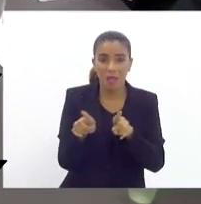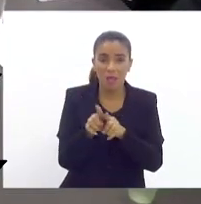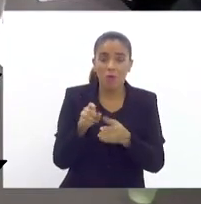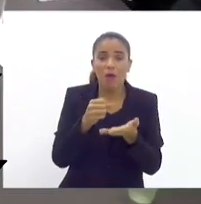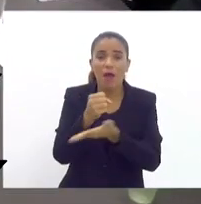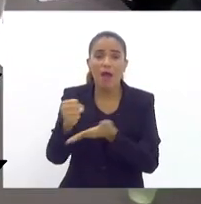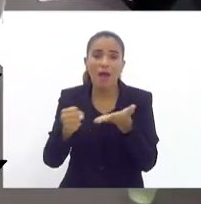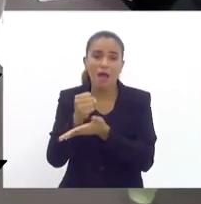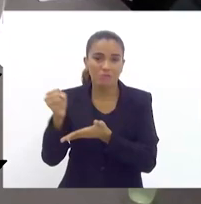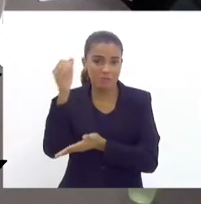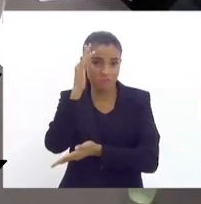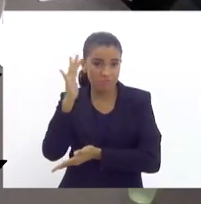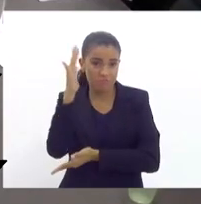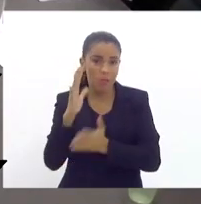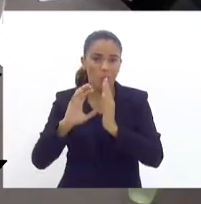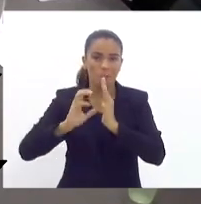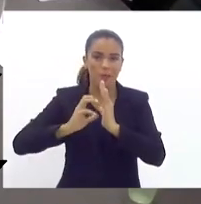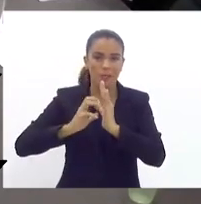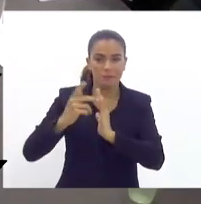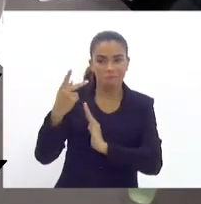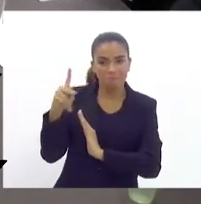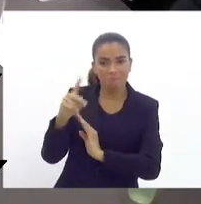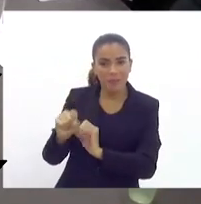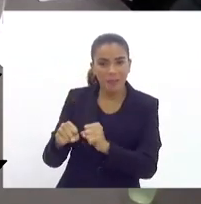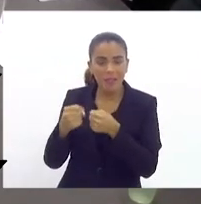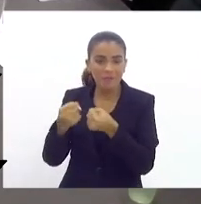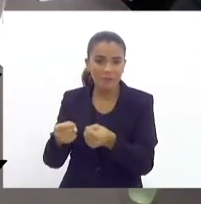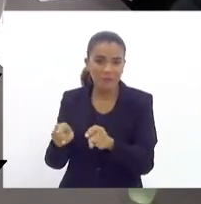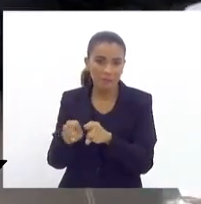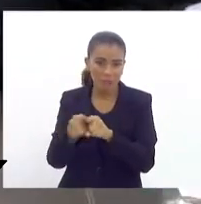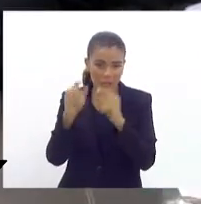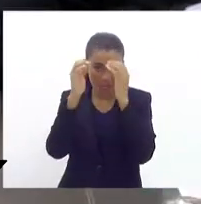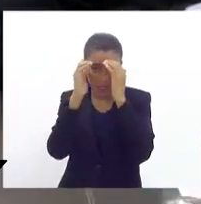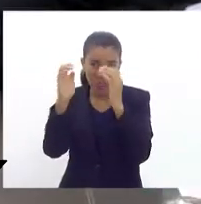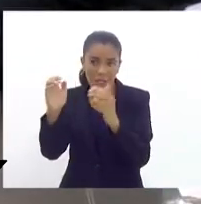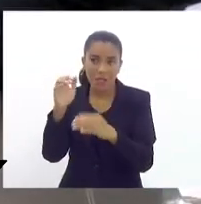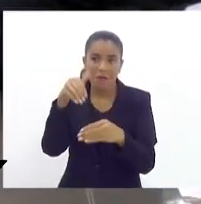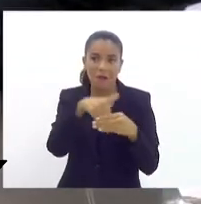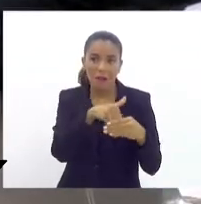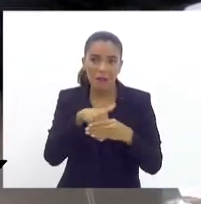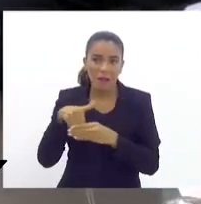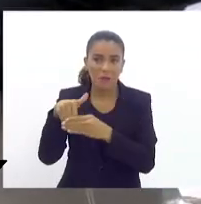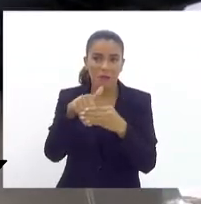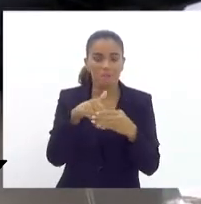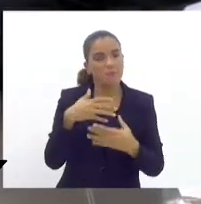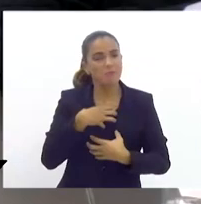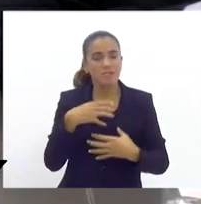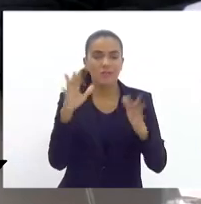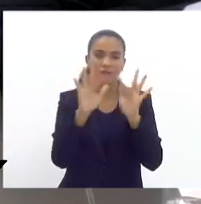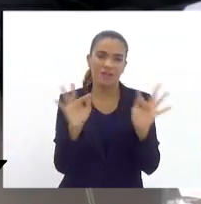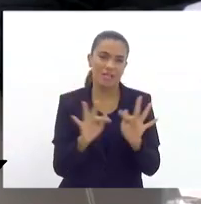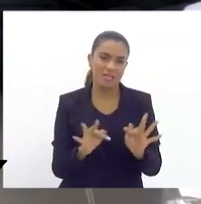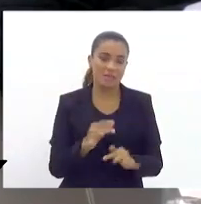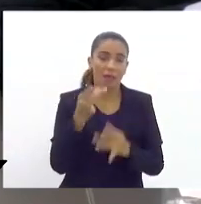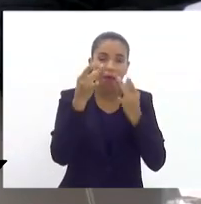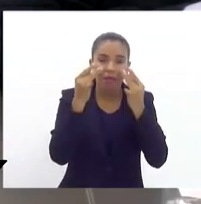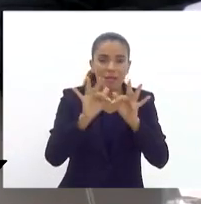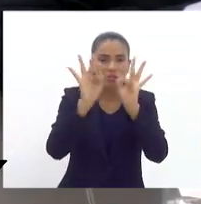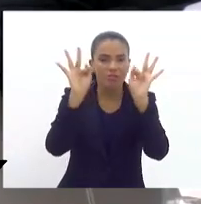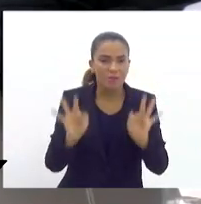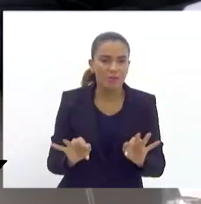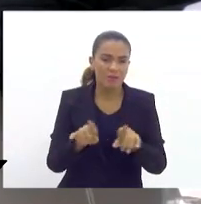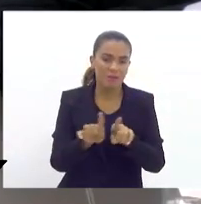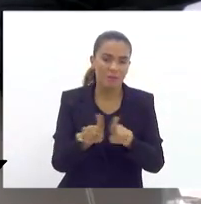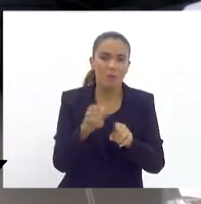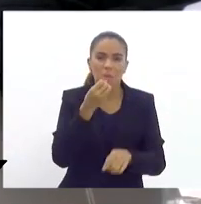que defende e com a premissa de respeitar os eleitores que a elegeram. Obrigada, então, presidente. Fico muito feliz em testemunhar isso aqui e façamos